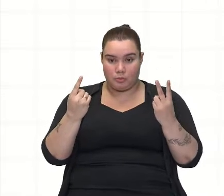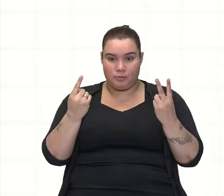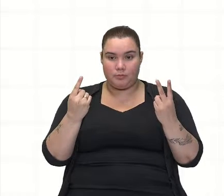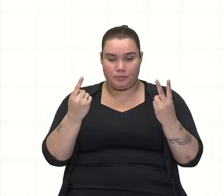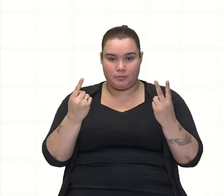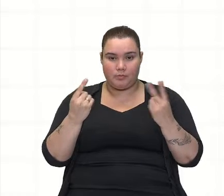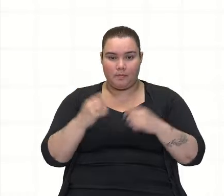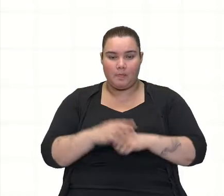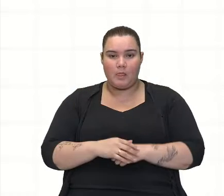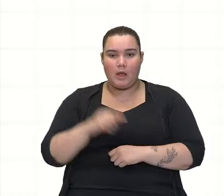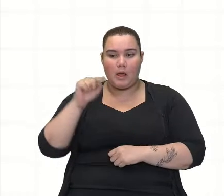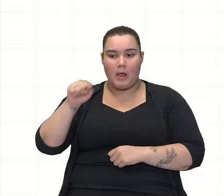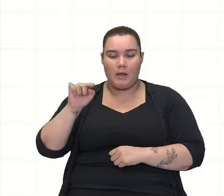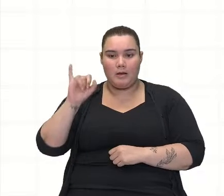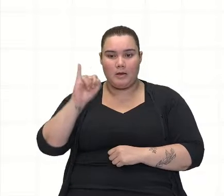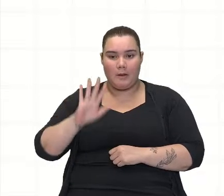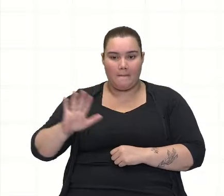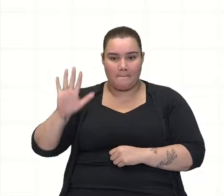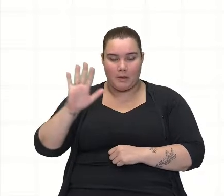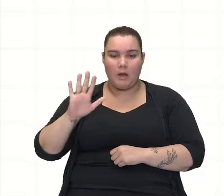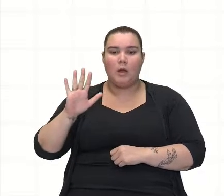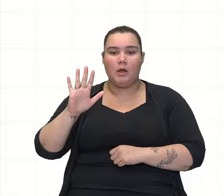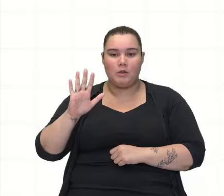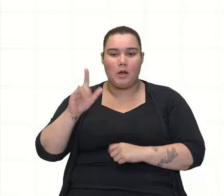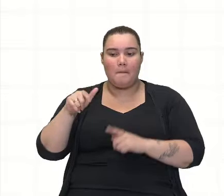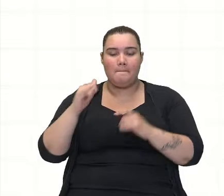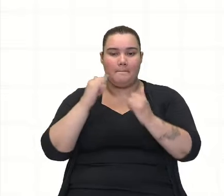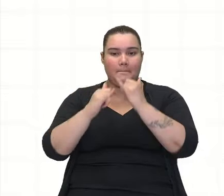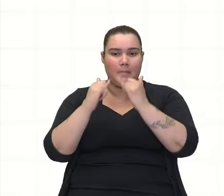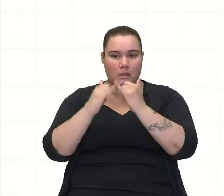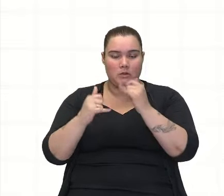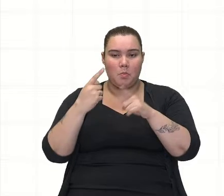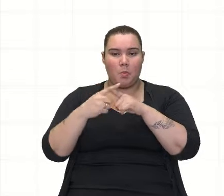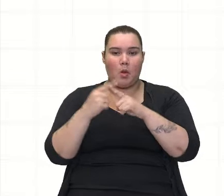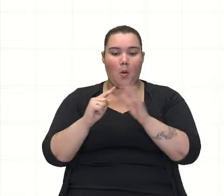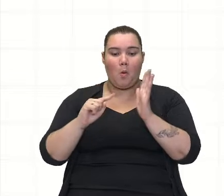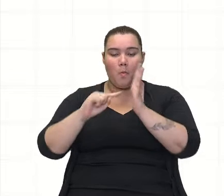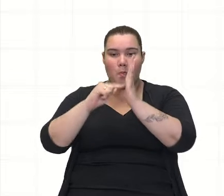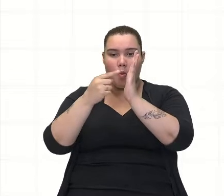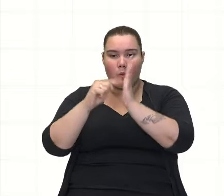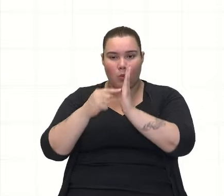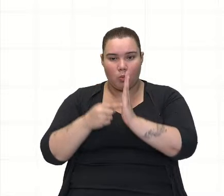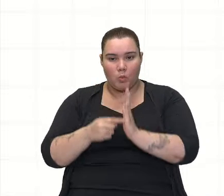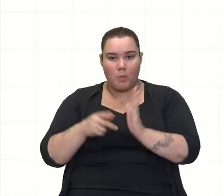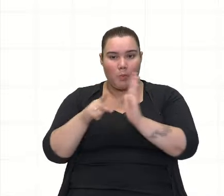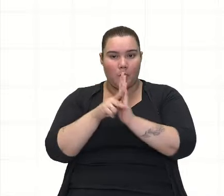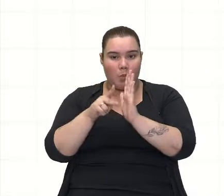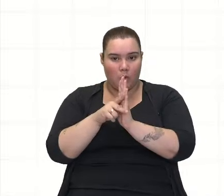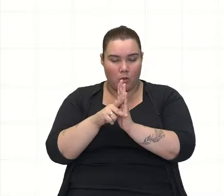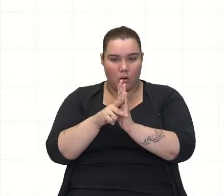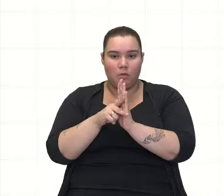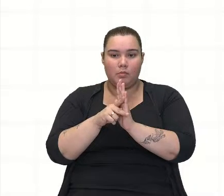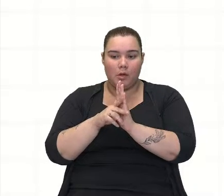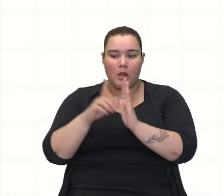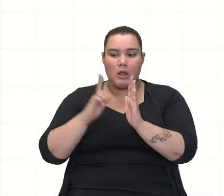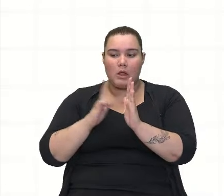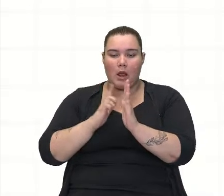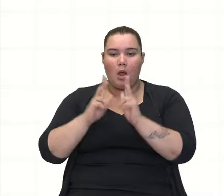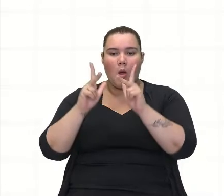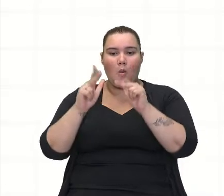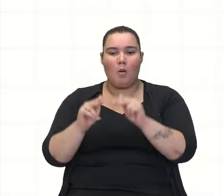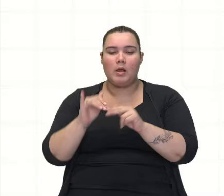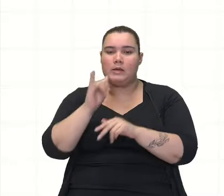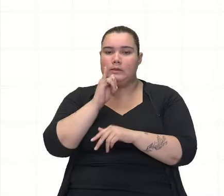figura é simétrica em relação a uma reta quando cada ponto de um lado dessa linha reta tem outro ponto do